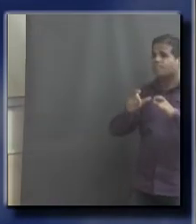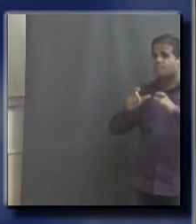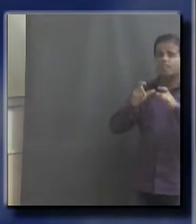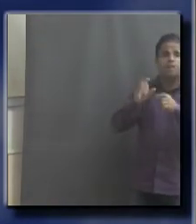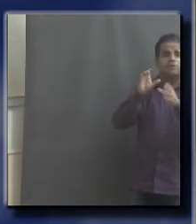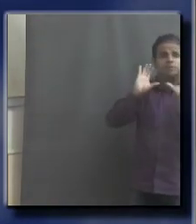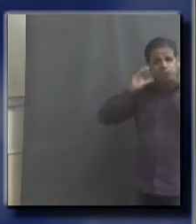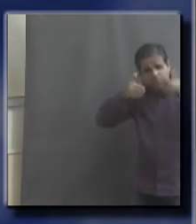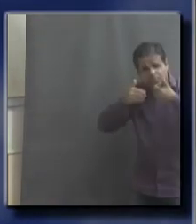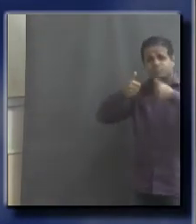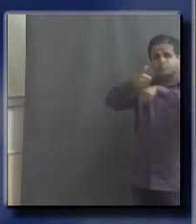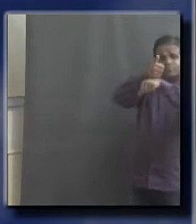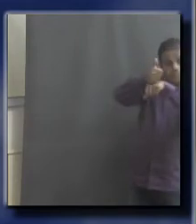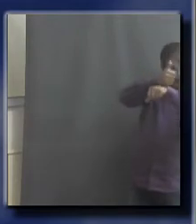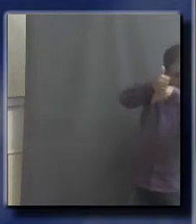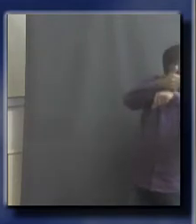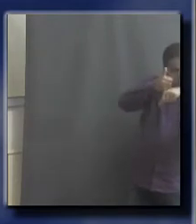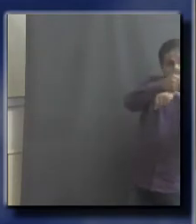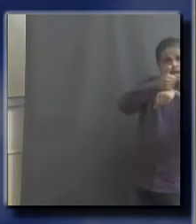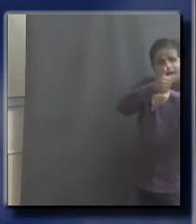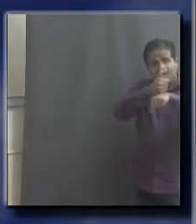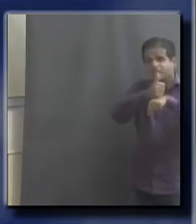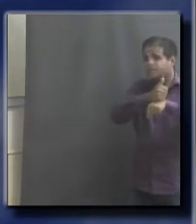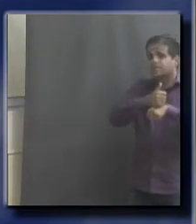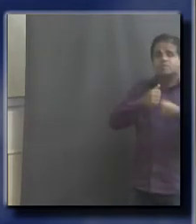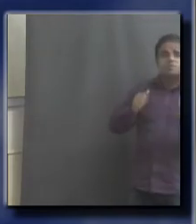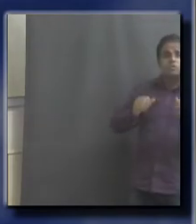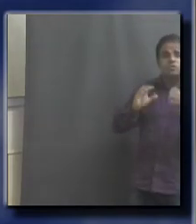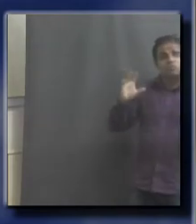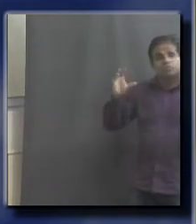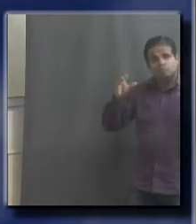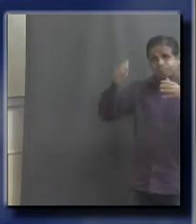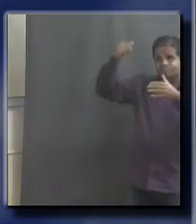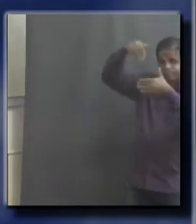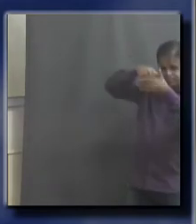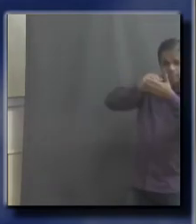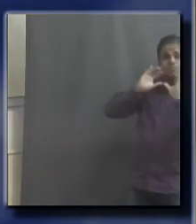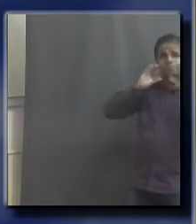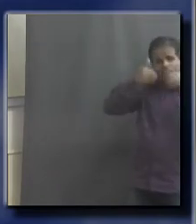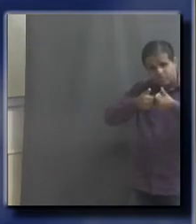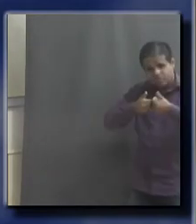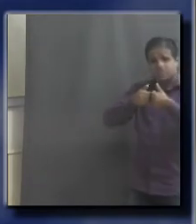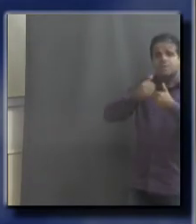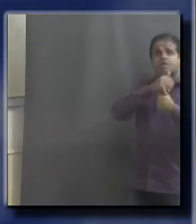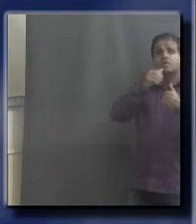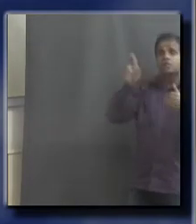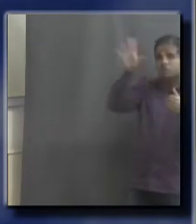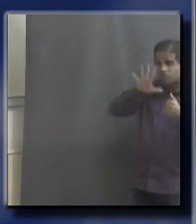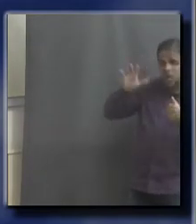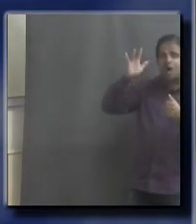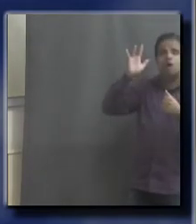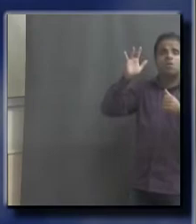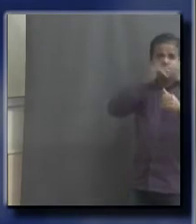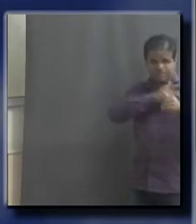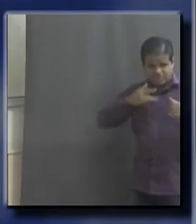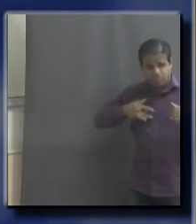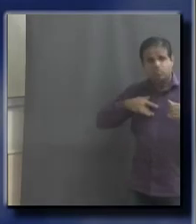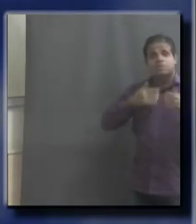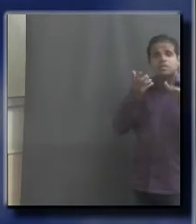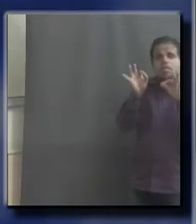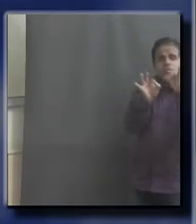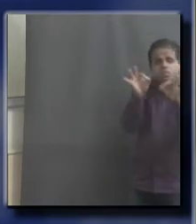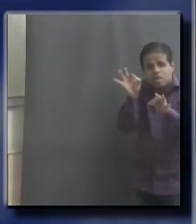os conselhos profissionais, no Conselho Nacional de Saúde, também se organizam